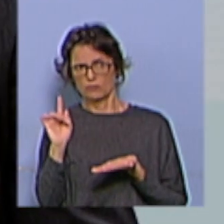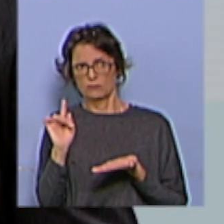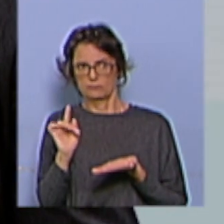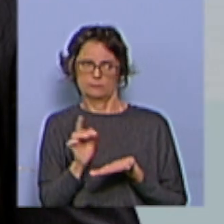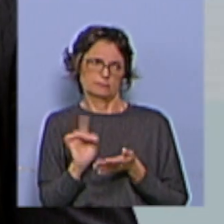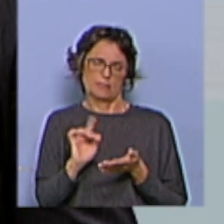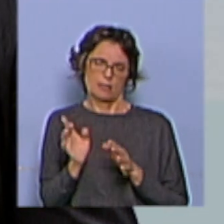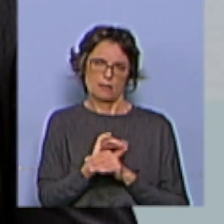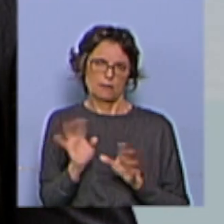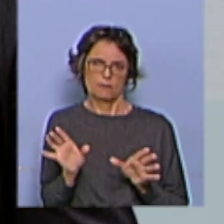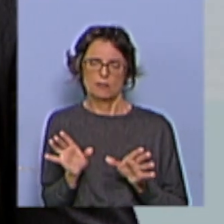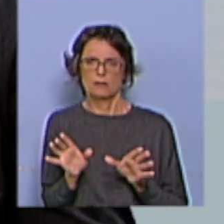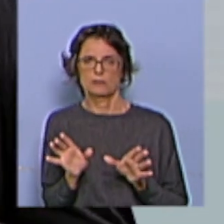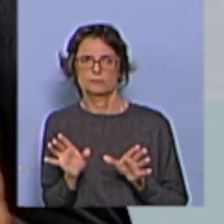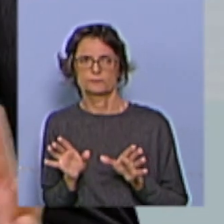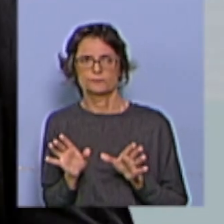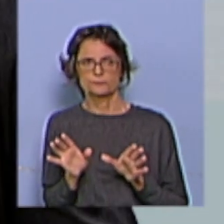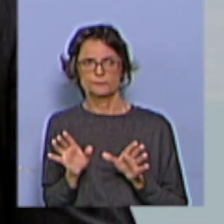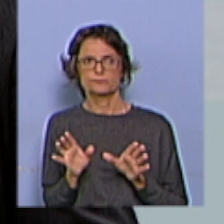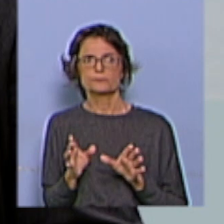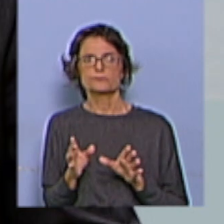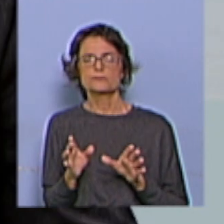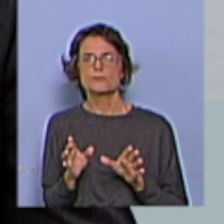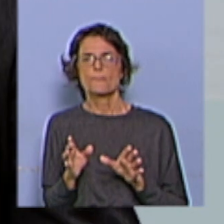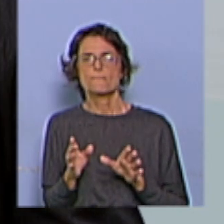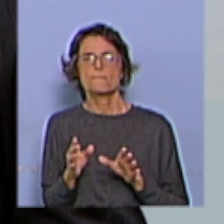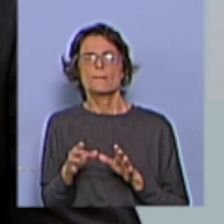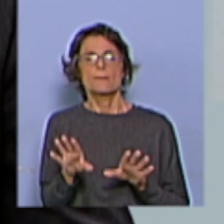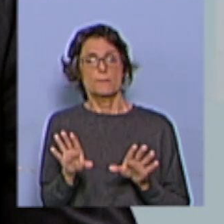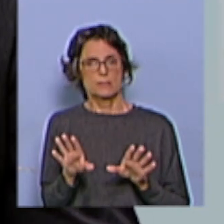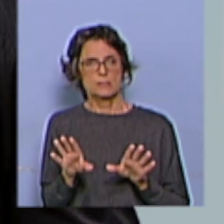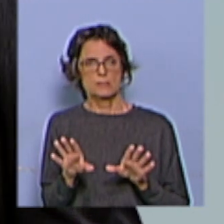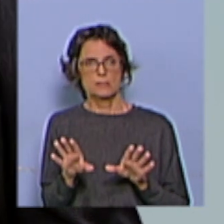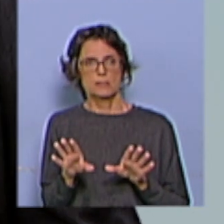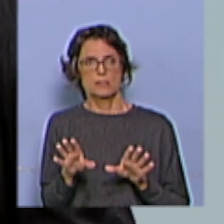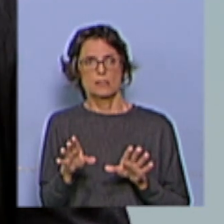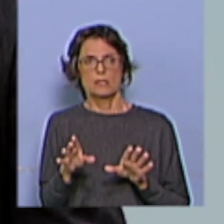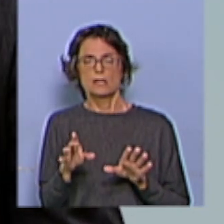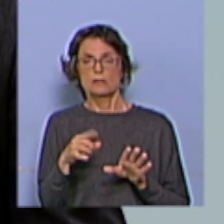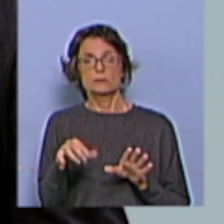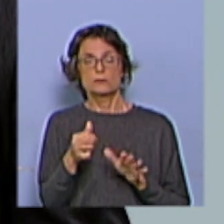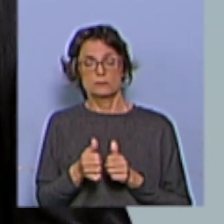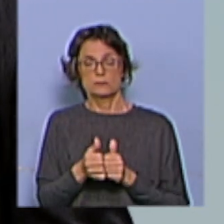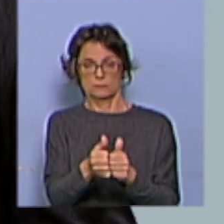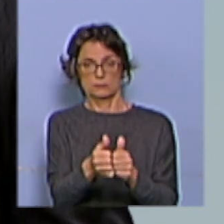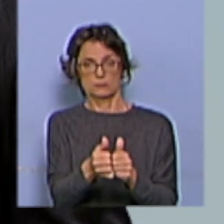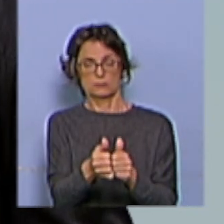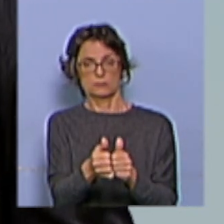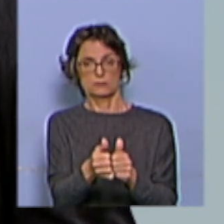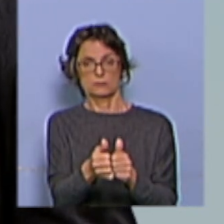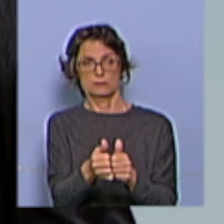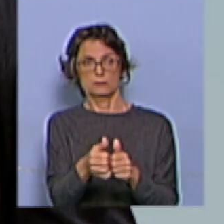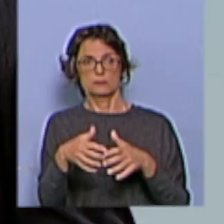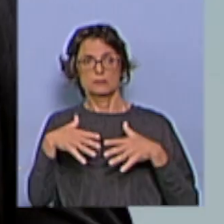era fácil. E aqui, na relação com a assistência espiritual a doentes infectados por